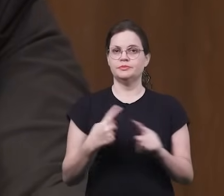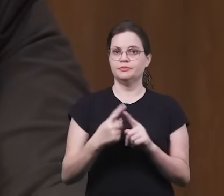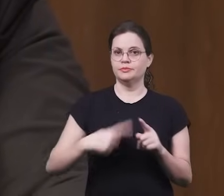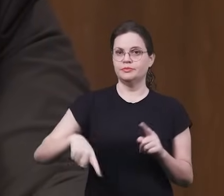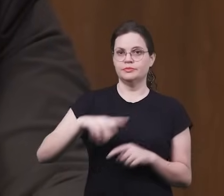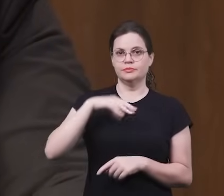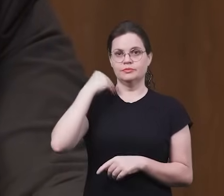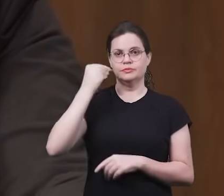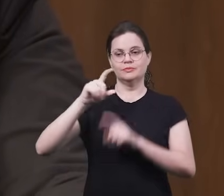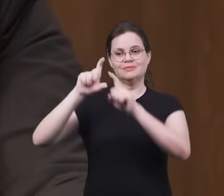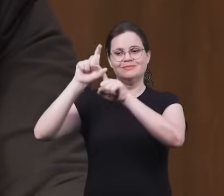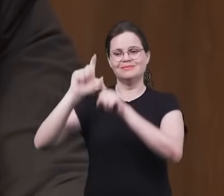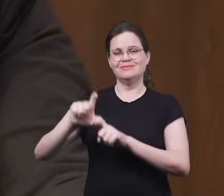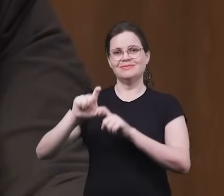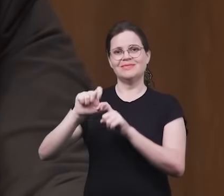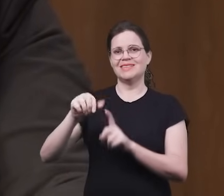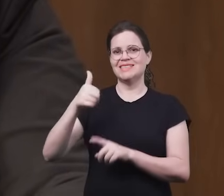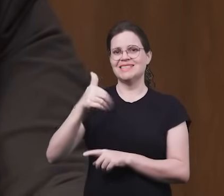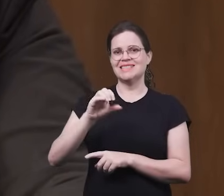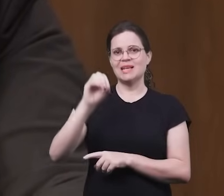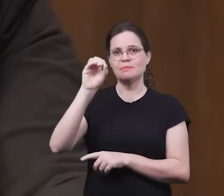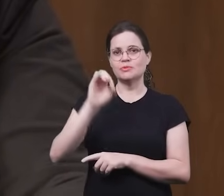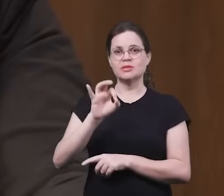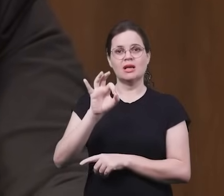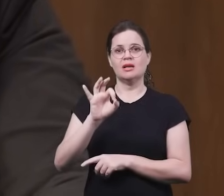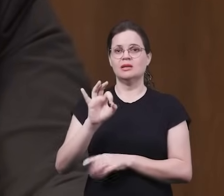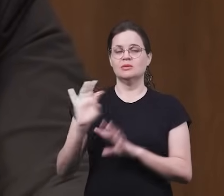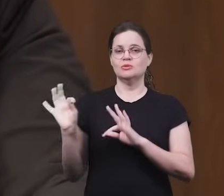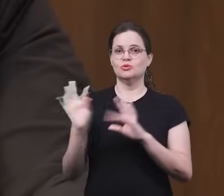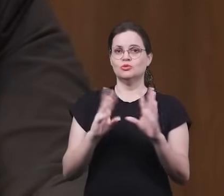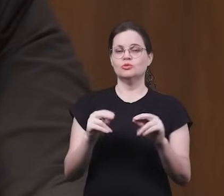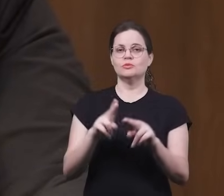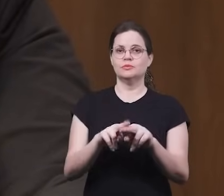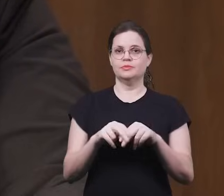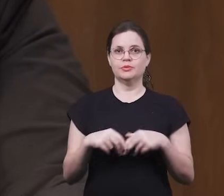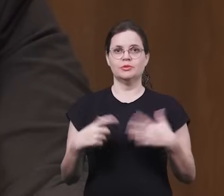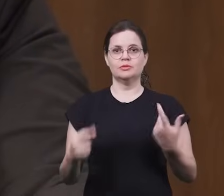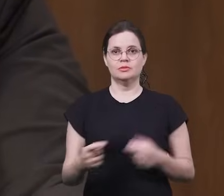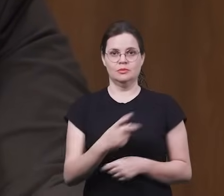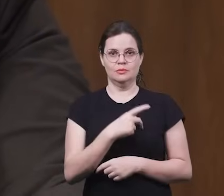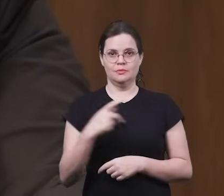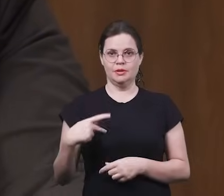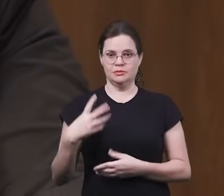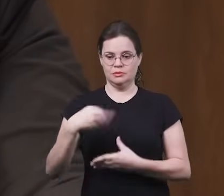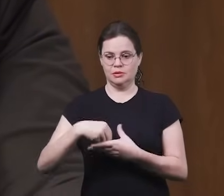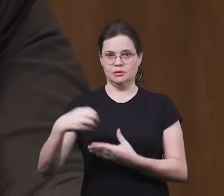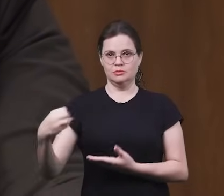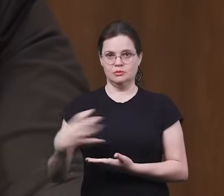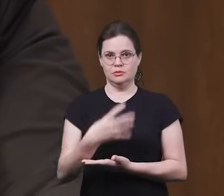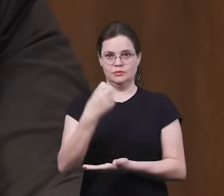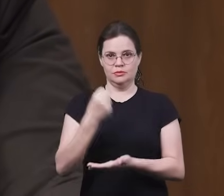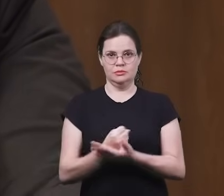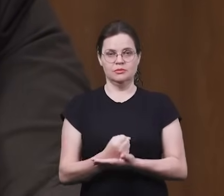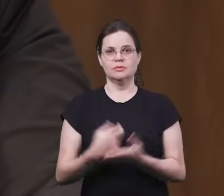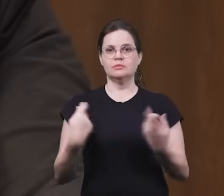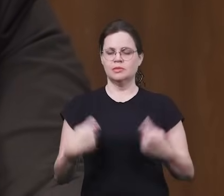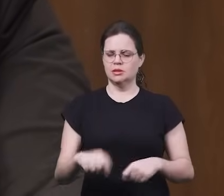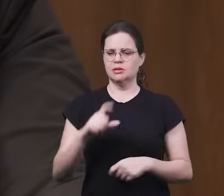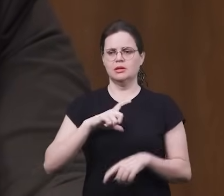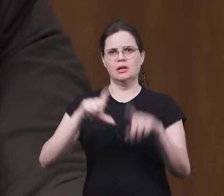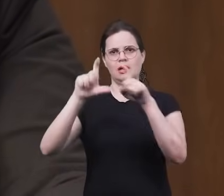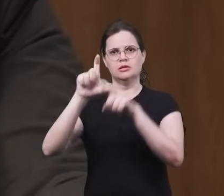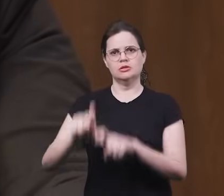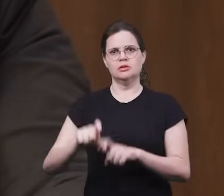total dependência do Espírito. Por isso que o pastor, no Novo Testamento, o pastor ele tem que ter o cajado, porque